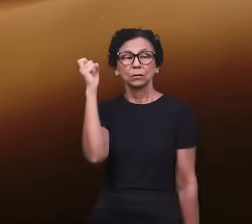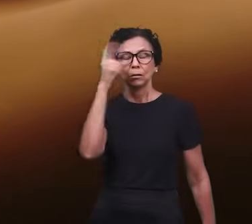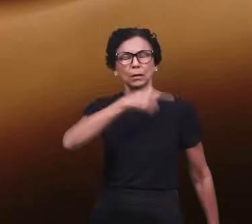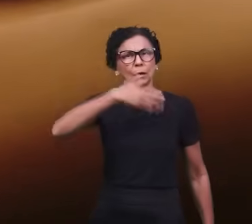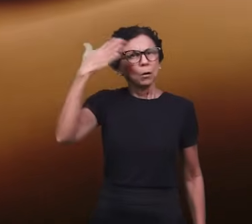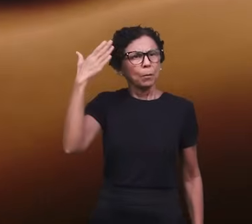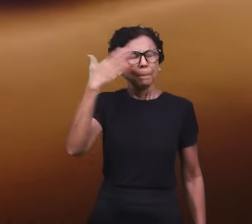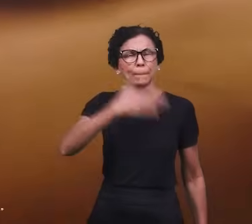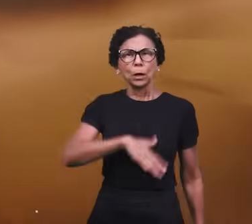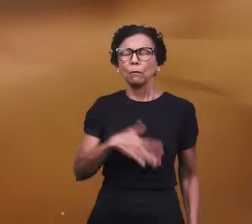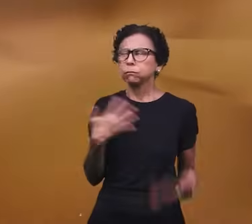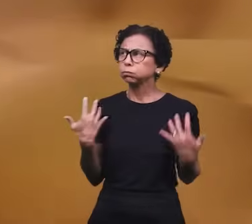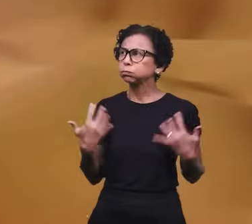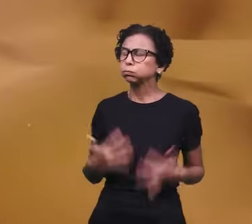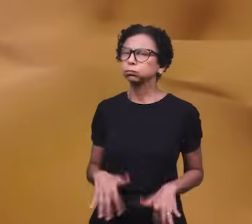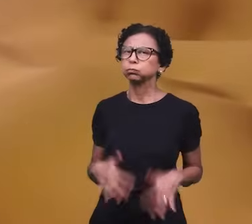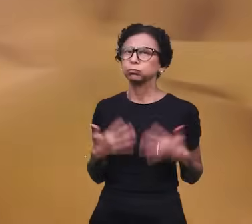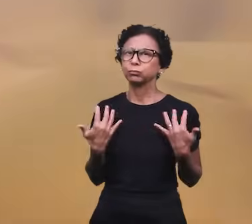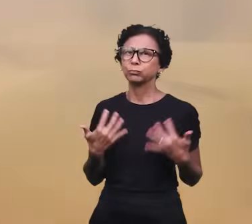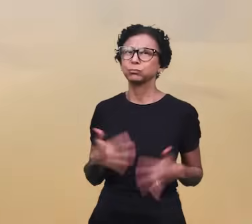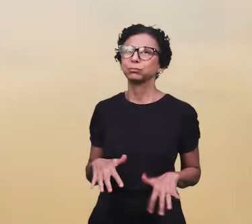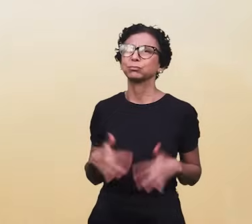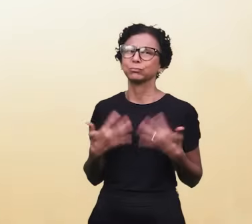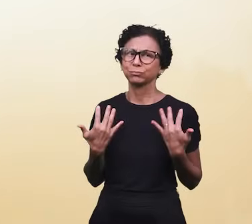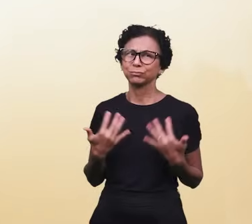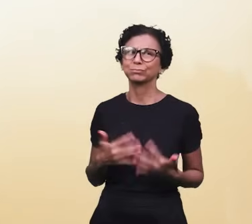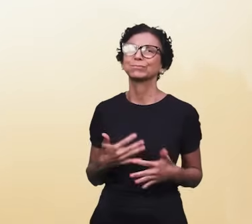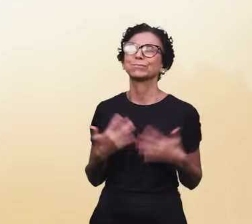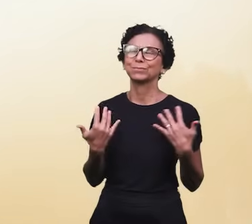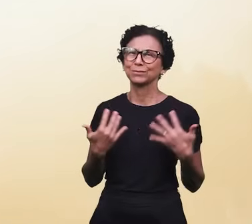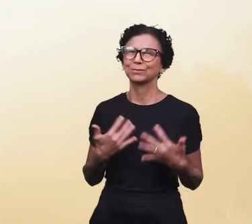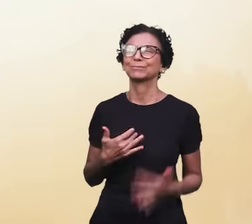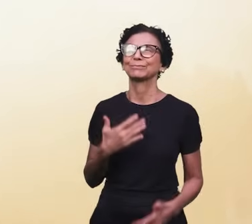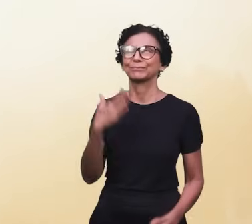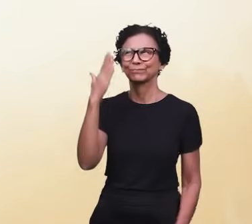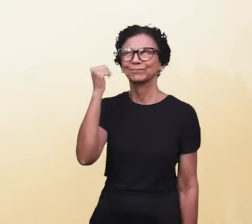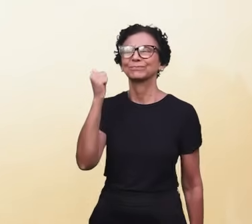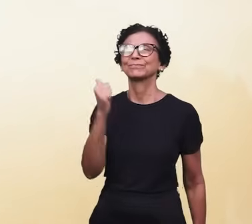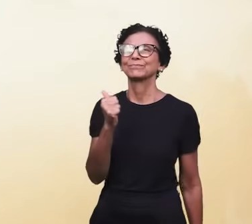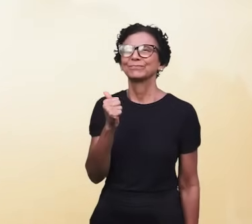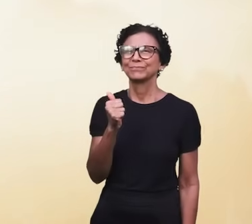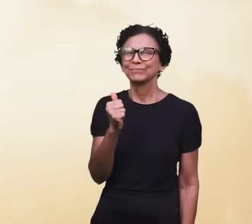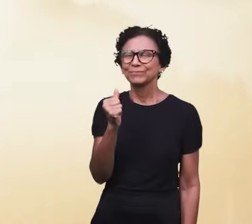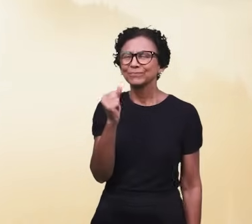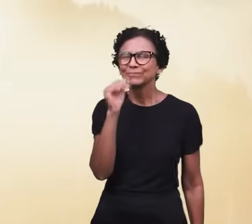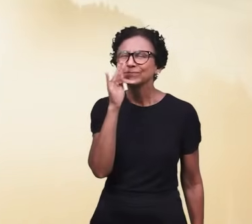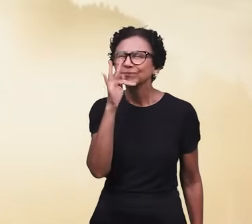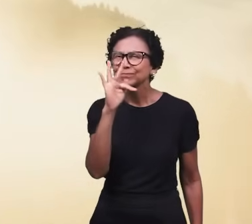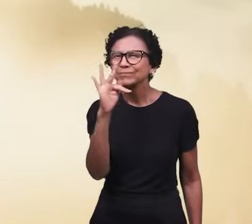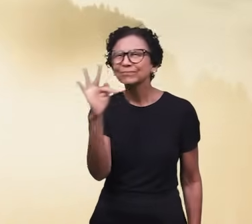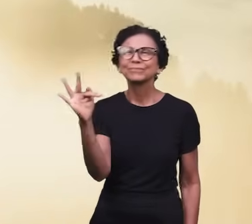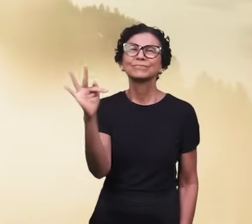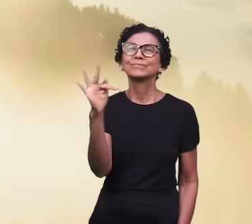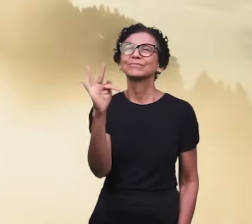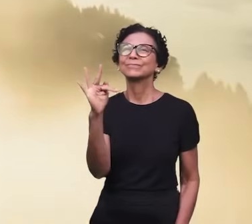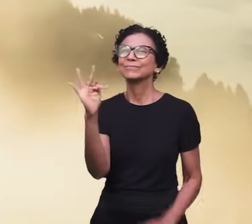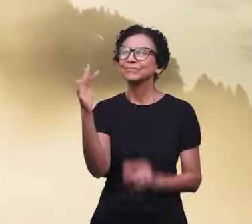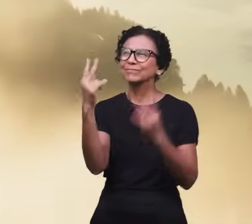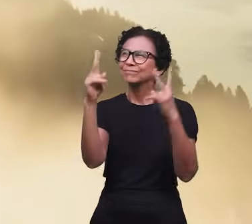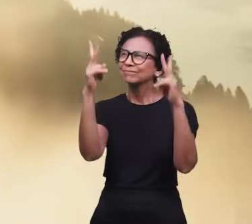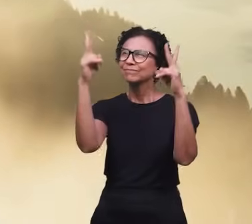parece mal, a vitória eu sei que ele me